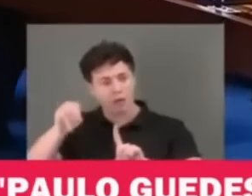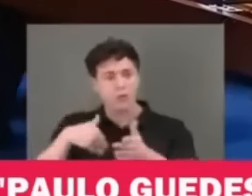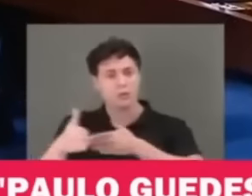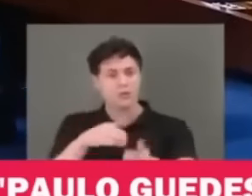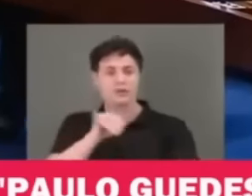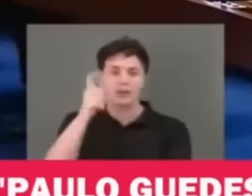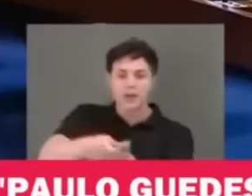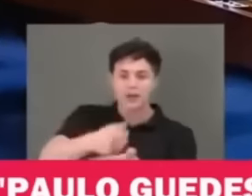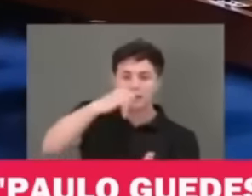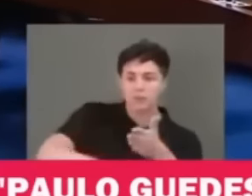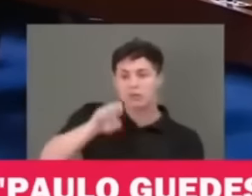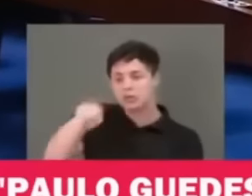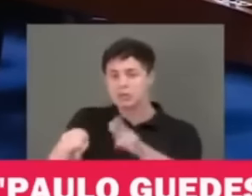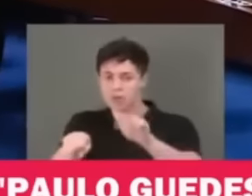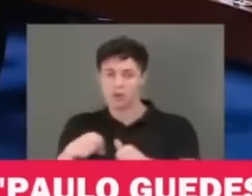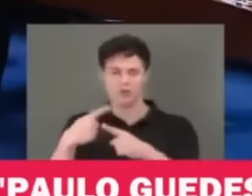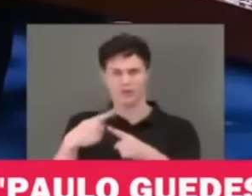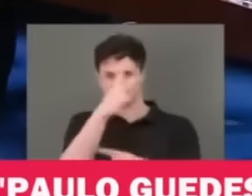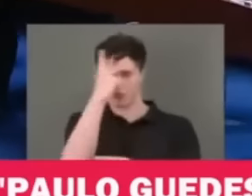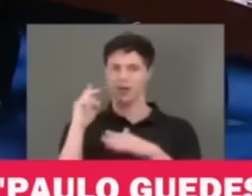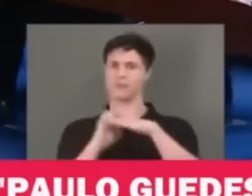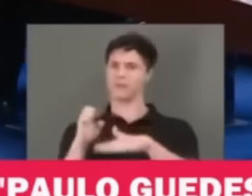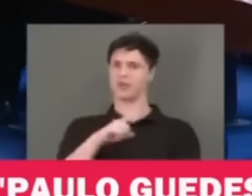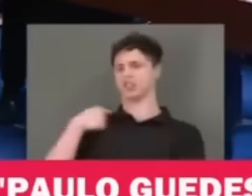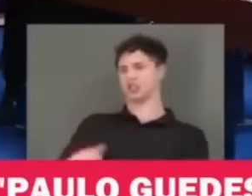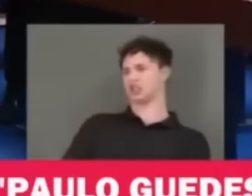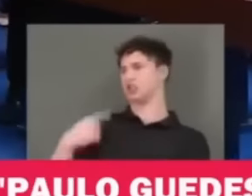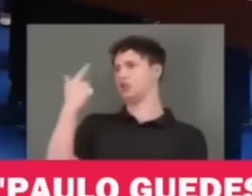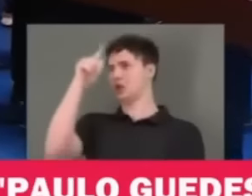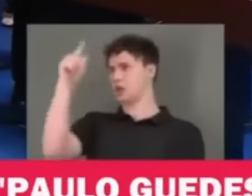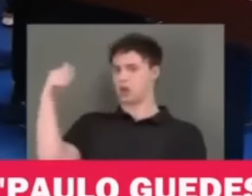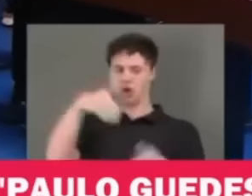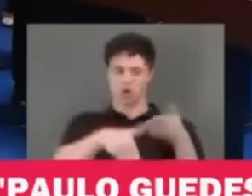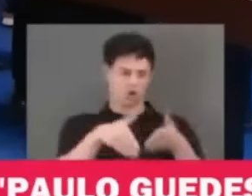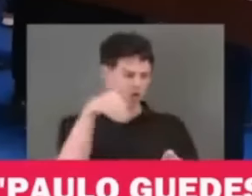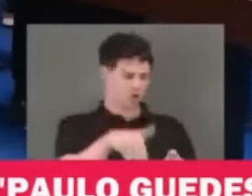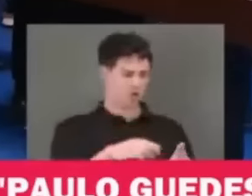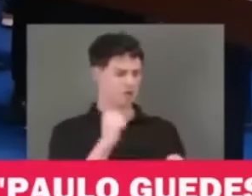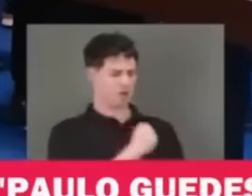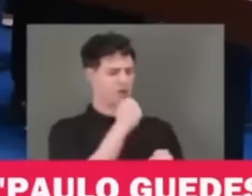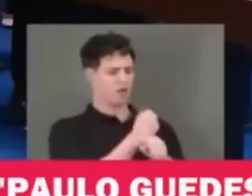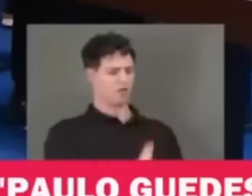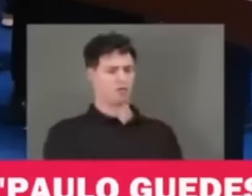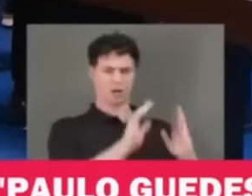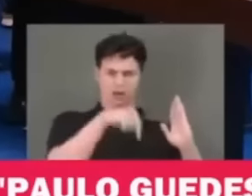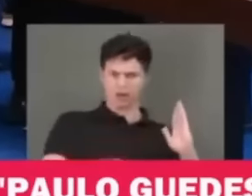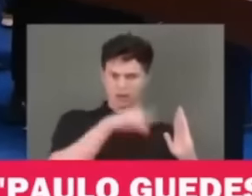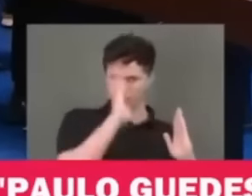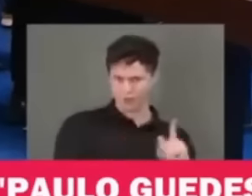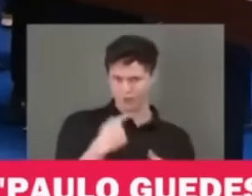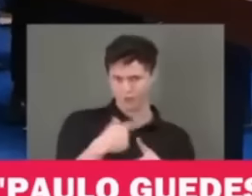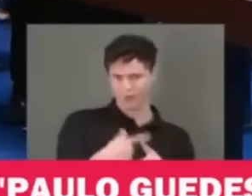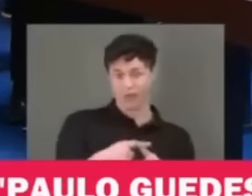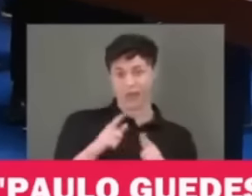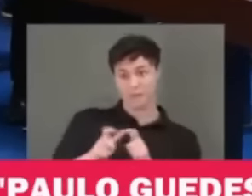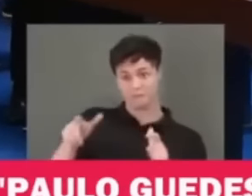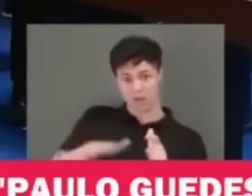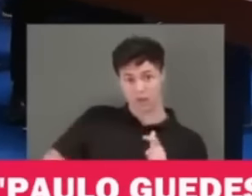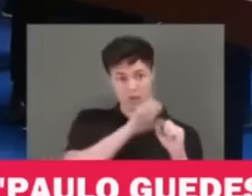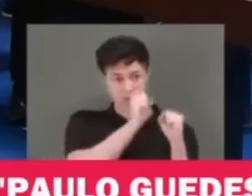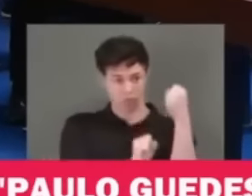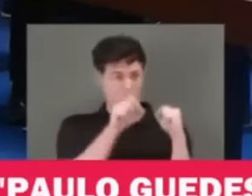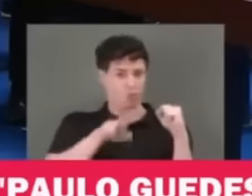porque empresário não vem pro Brasil não vem da China não vem de Taiwan não vem do Japão montar indústria ou empresa no Brasil porque a maioria das grandes indústrias